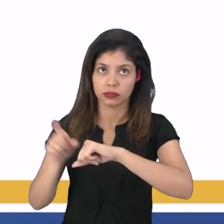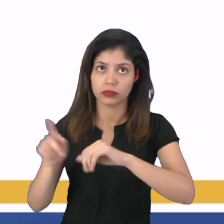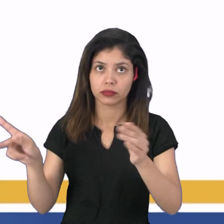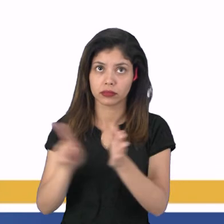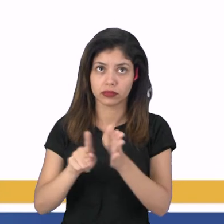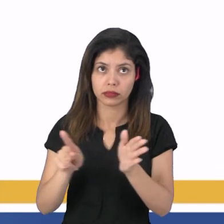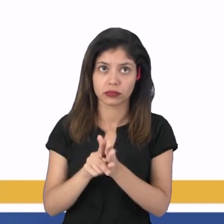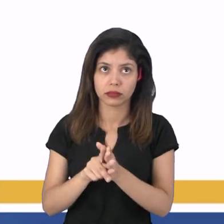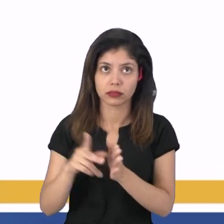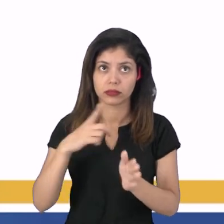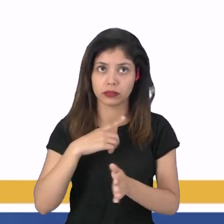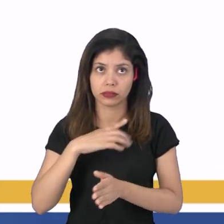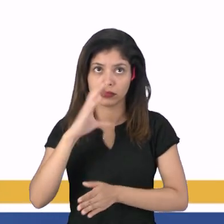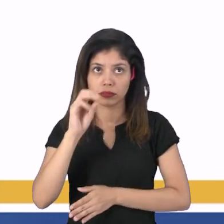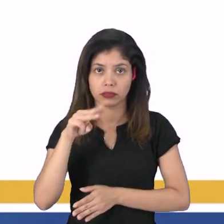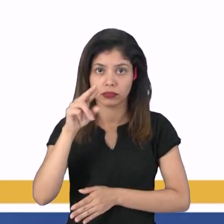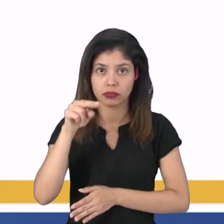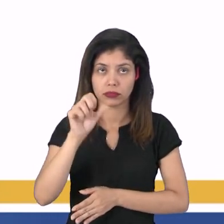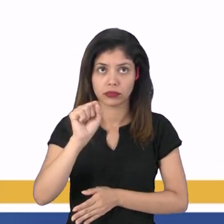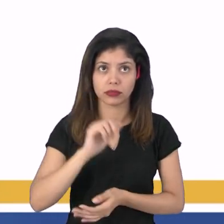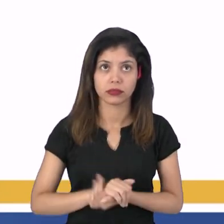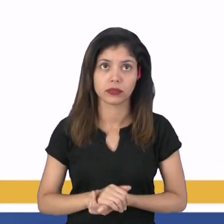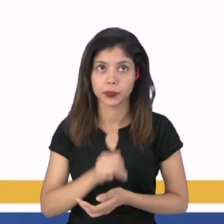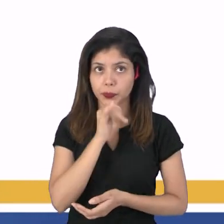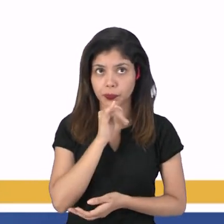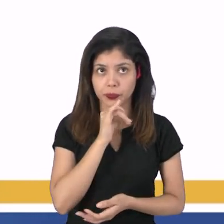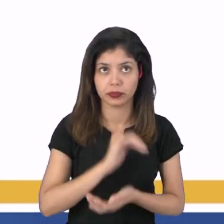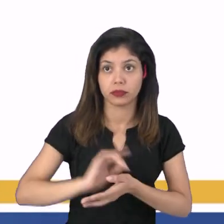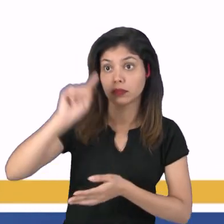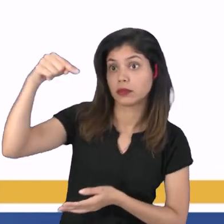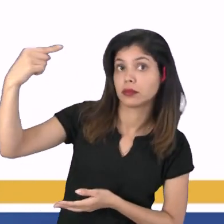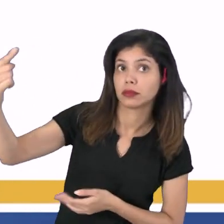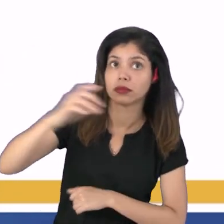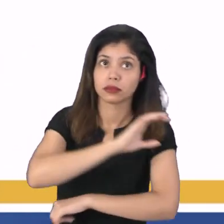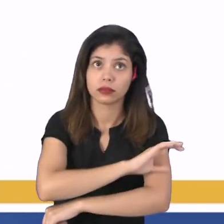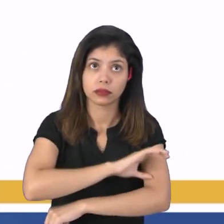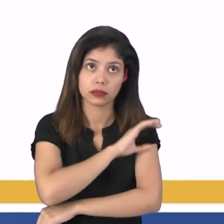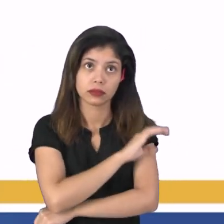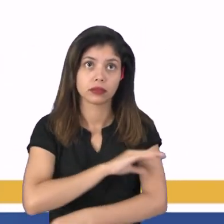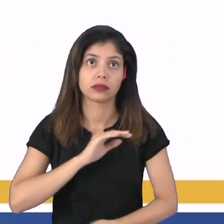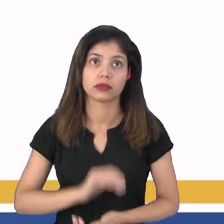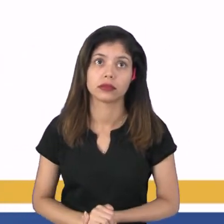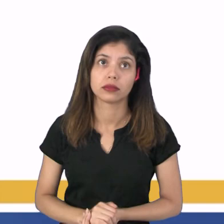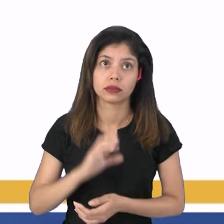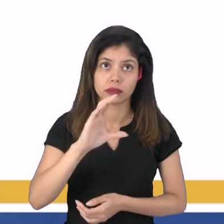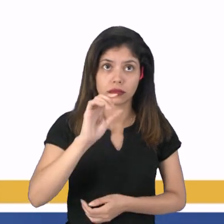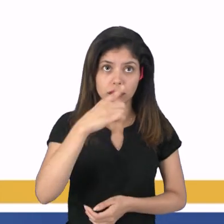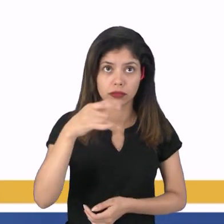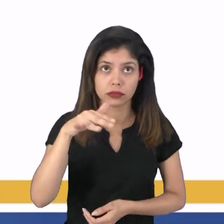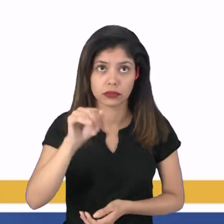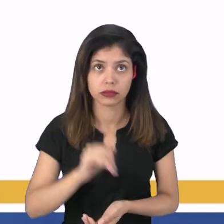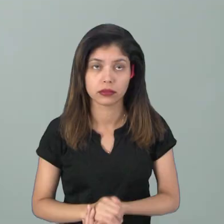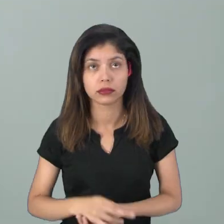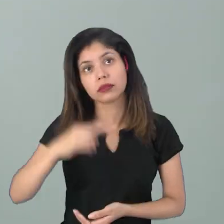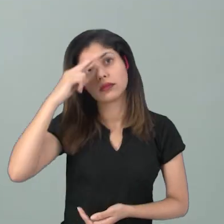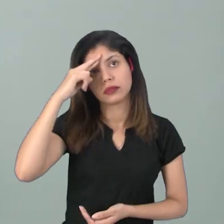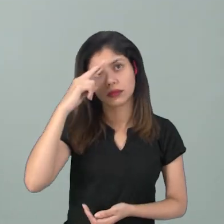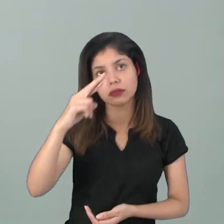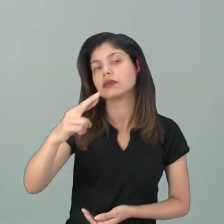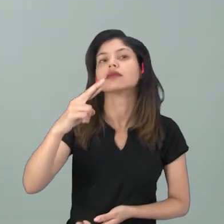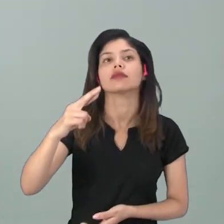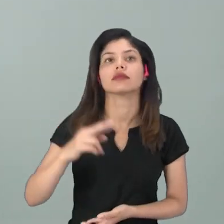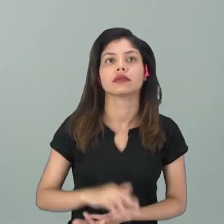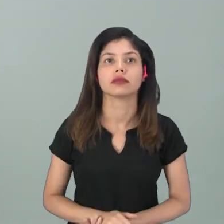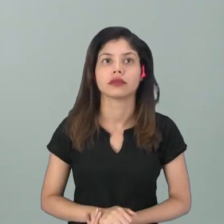os substantivos próprios, eles tornam-se incomuns. Por exemplo, aquele coordenador é um Caxias. Aí a palavra Caxias